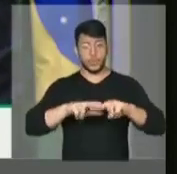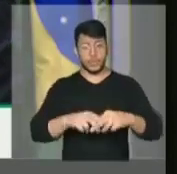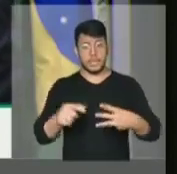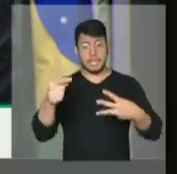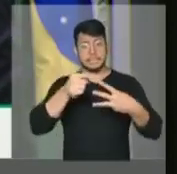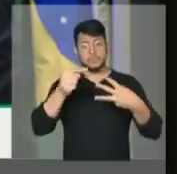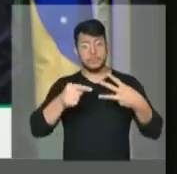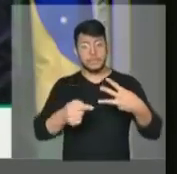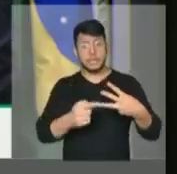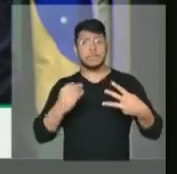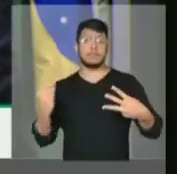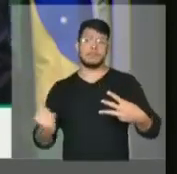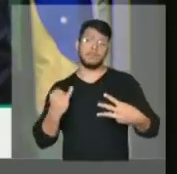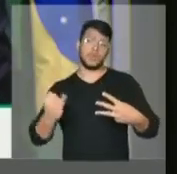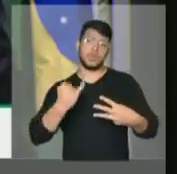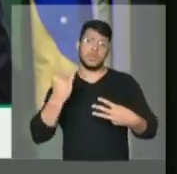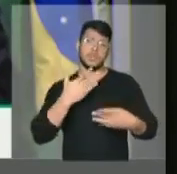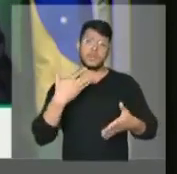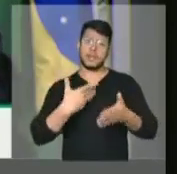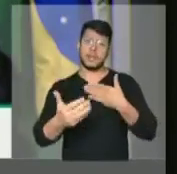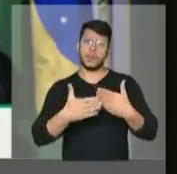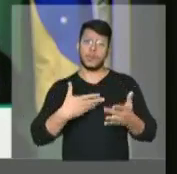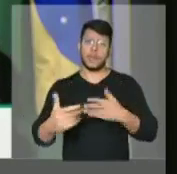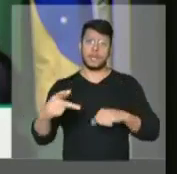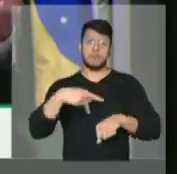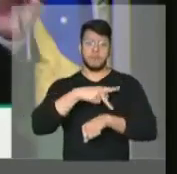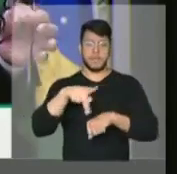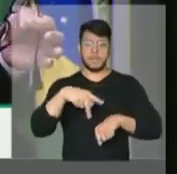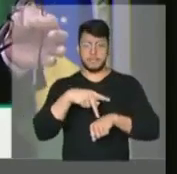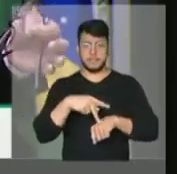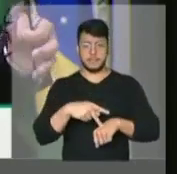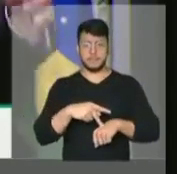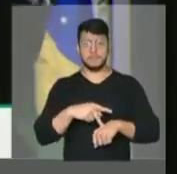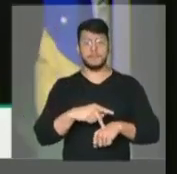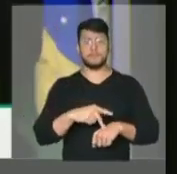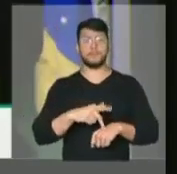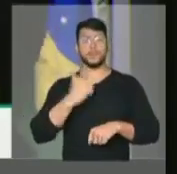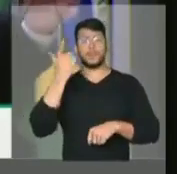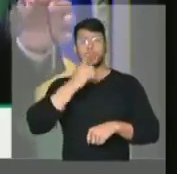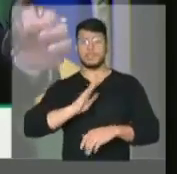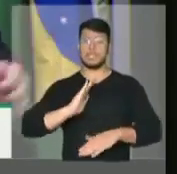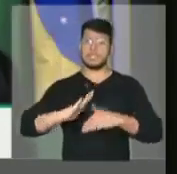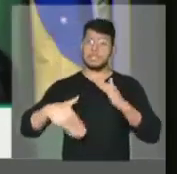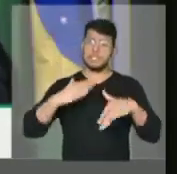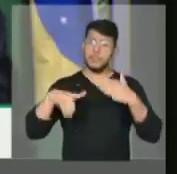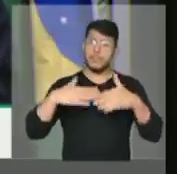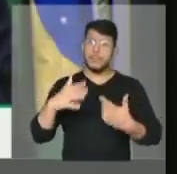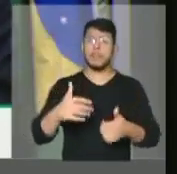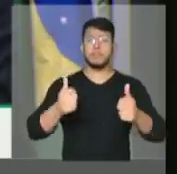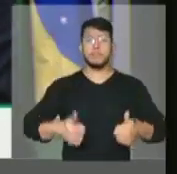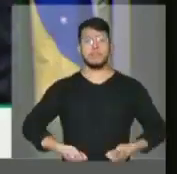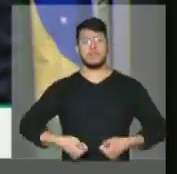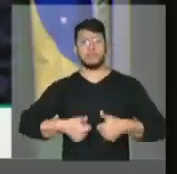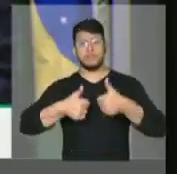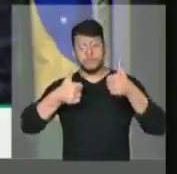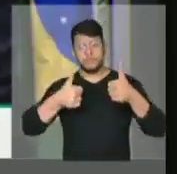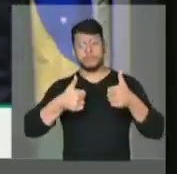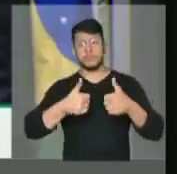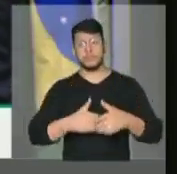pontos básicos para qualquer país do mundo conseguir se desenvolver e